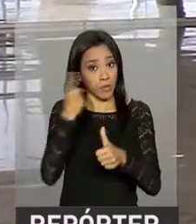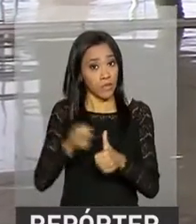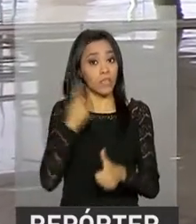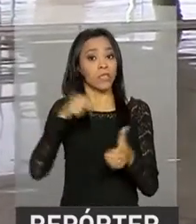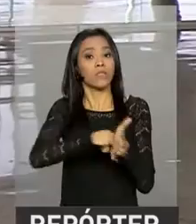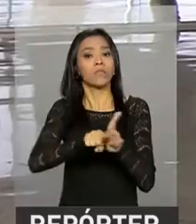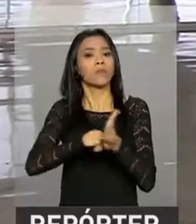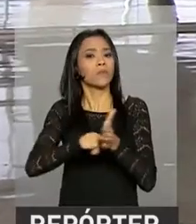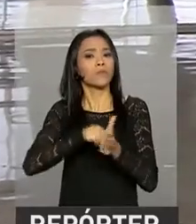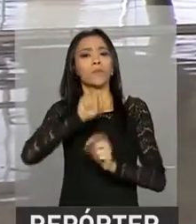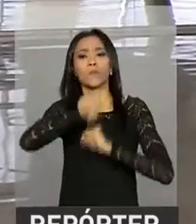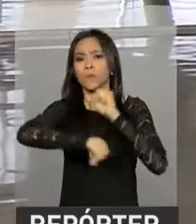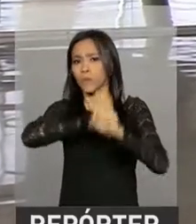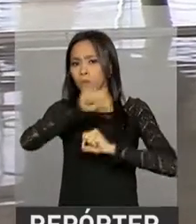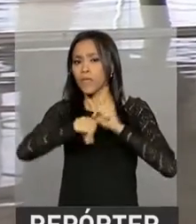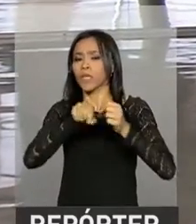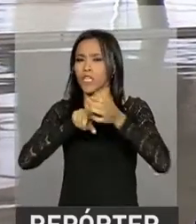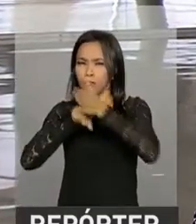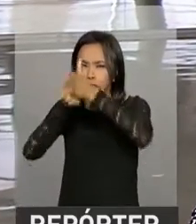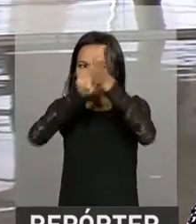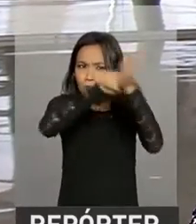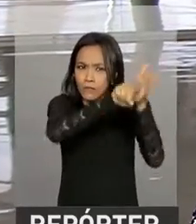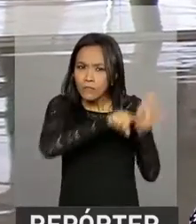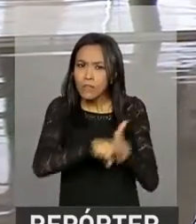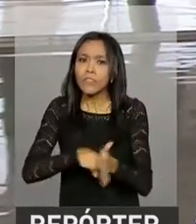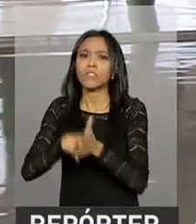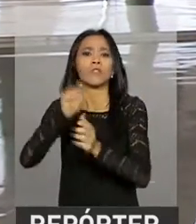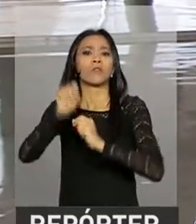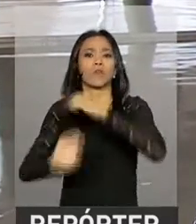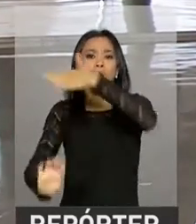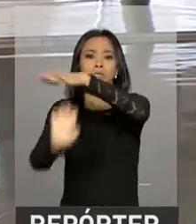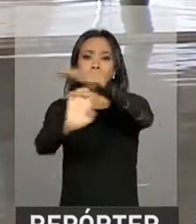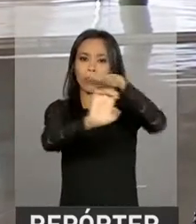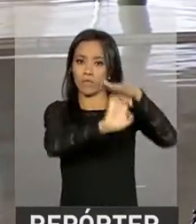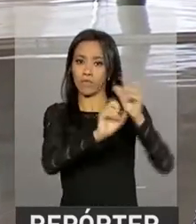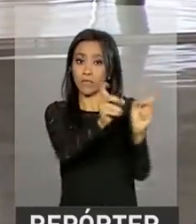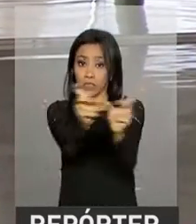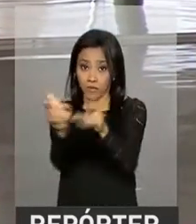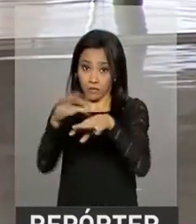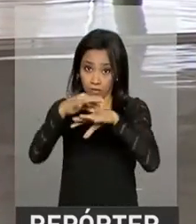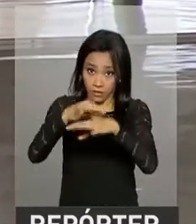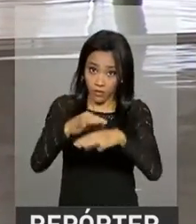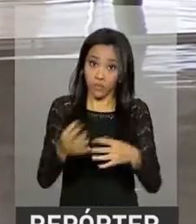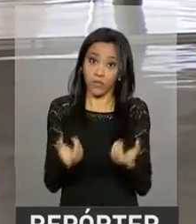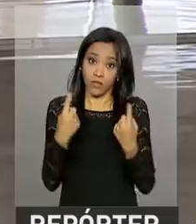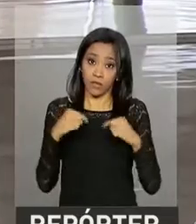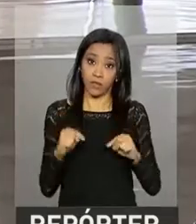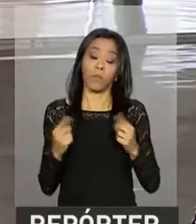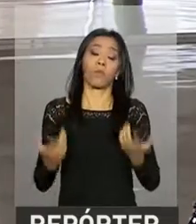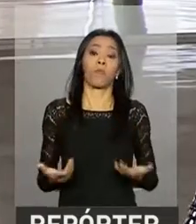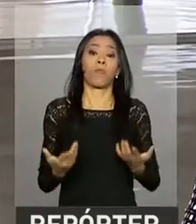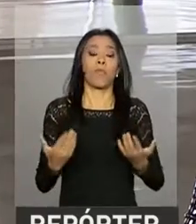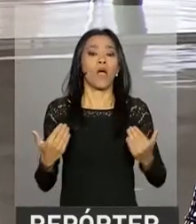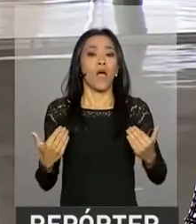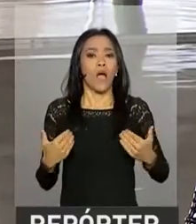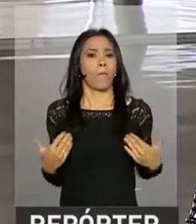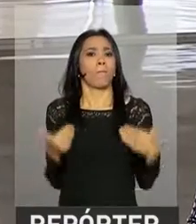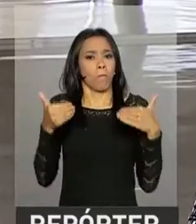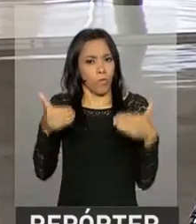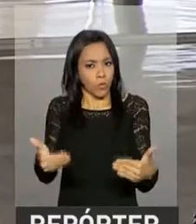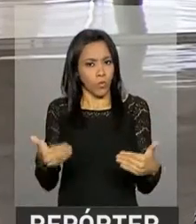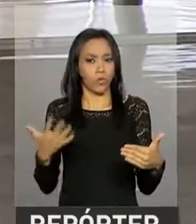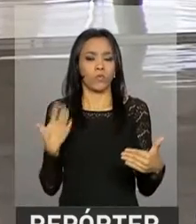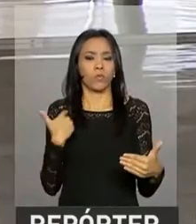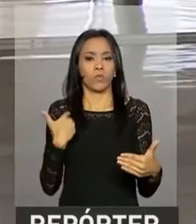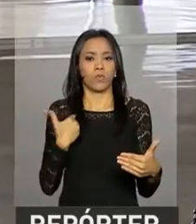os frigoríficos no sábado o próprio ministro explicou que a postura do brasil a postura que o brasil tomou